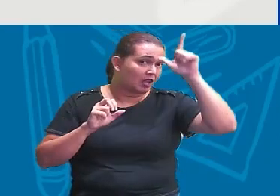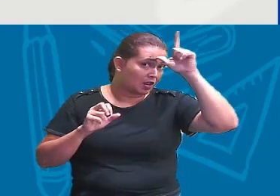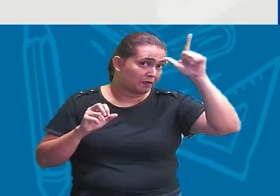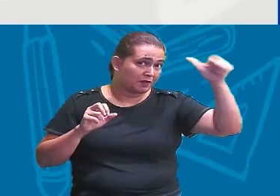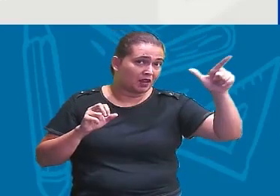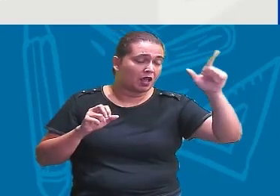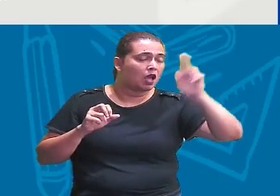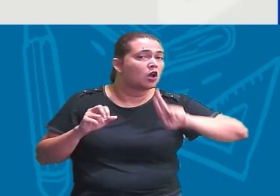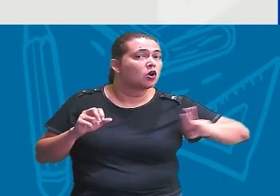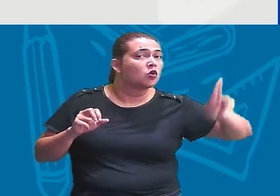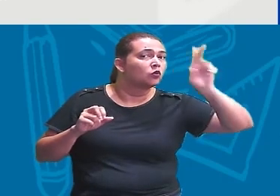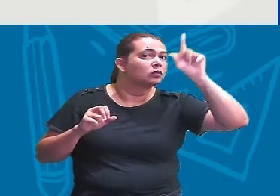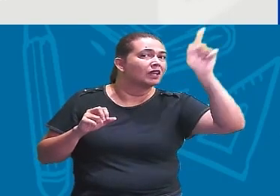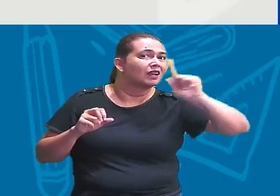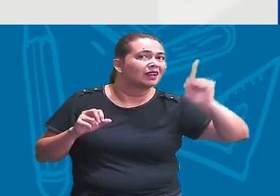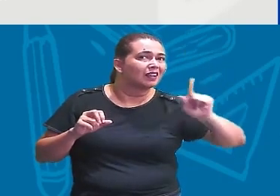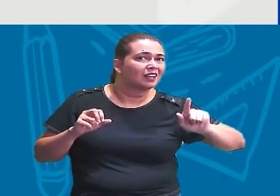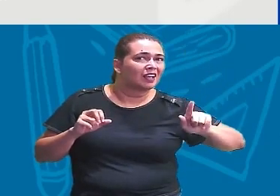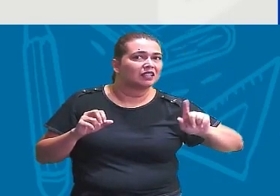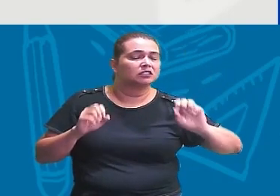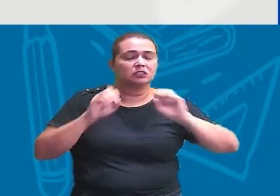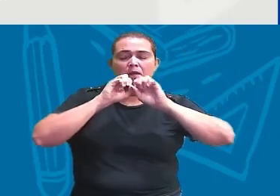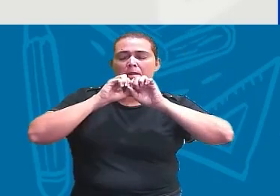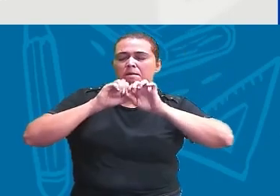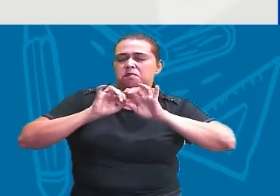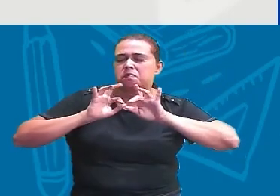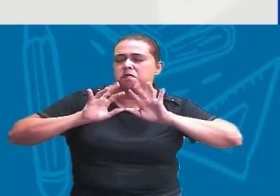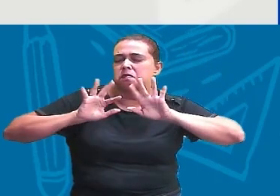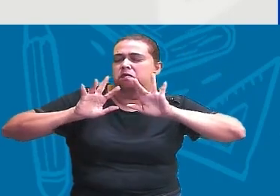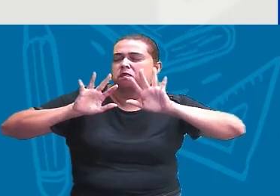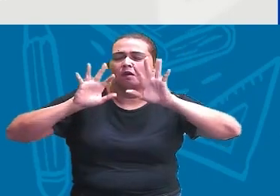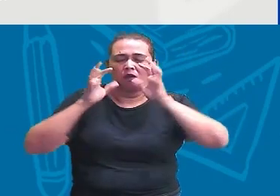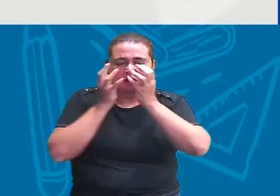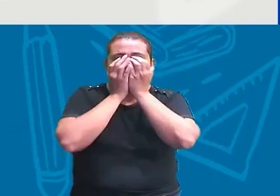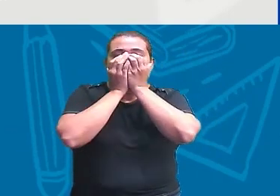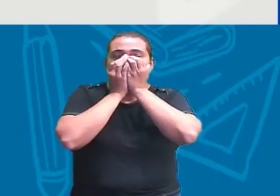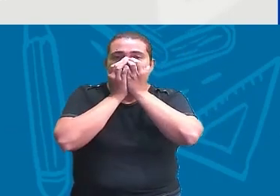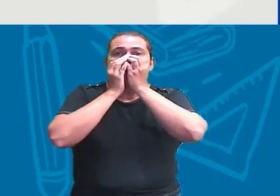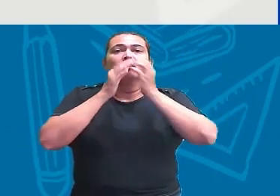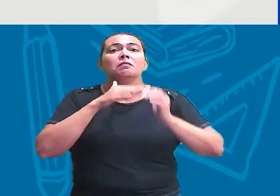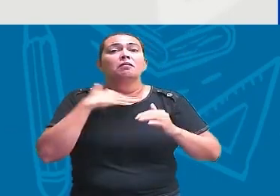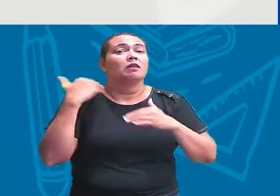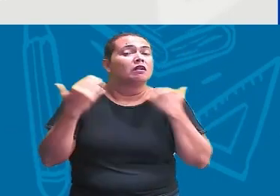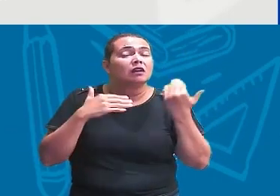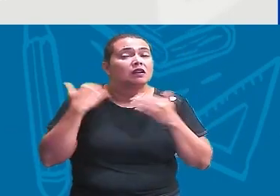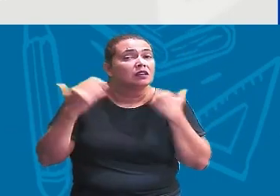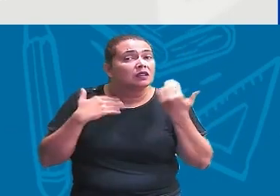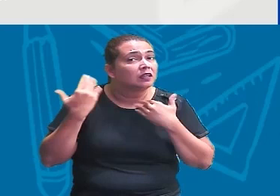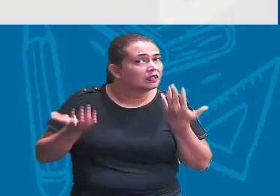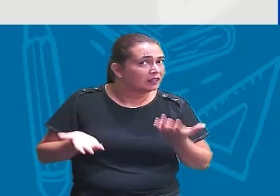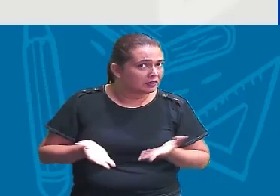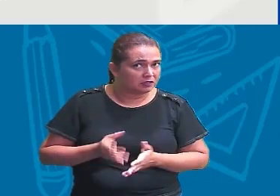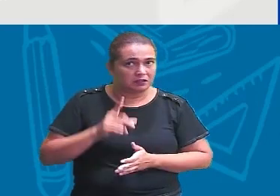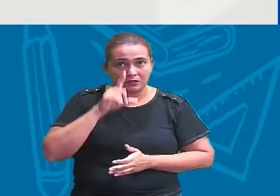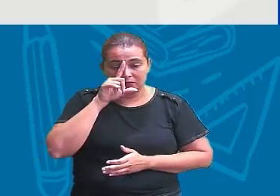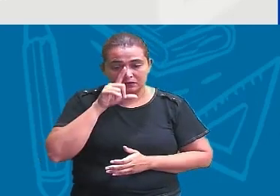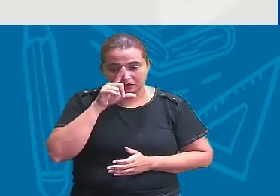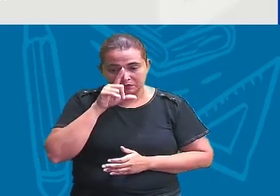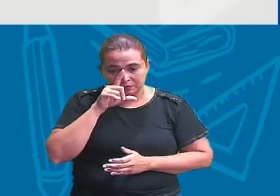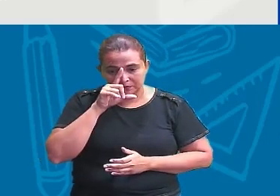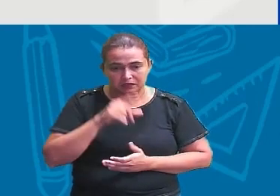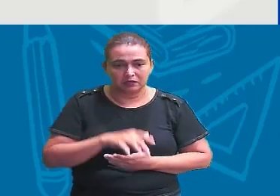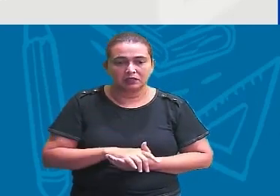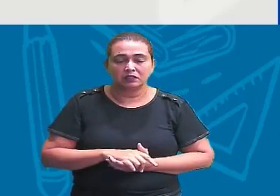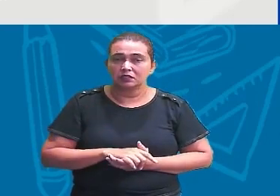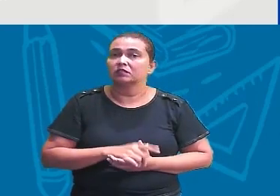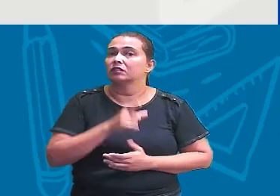Detalhe importante, galera, a Primeira Guerra Mundial foi a primeira guerra, né, em grandes proporções, onde foram utilizadas